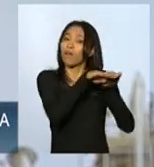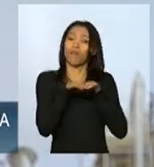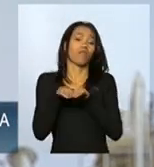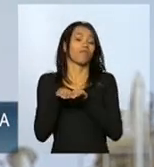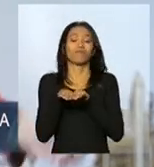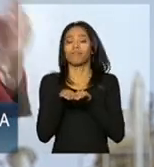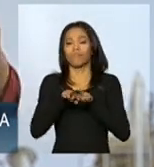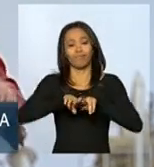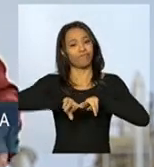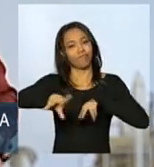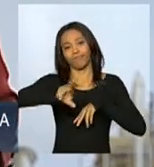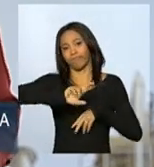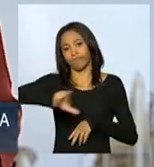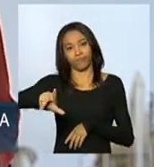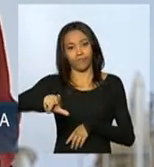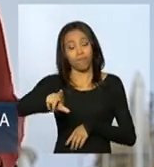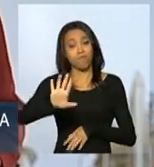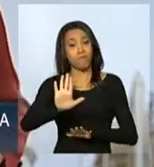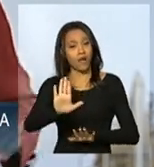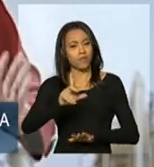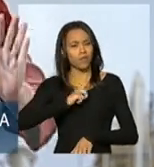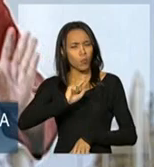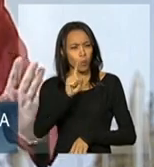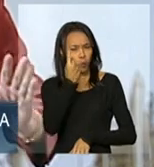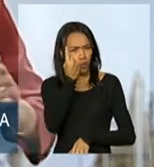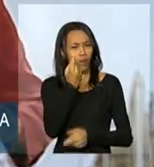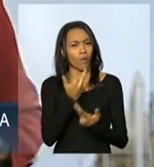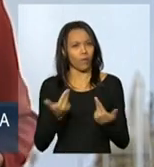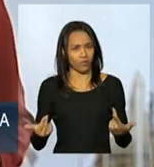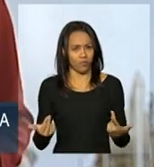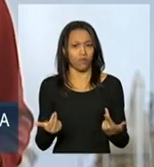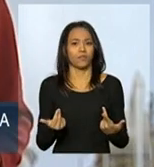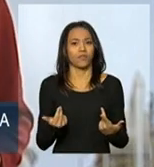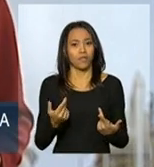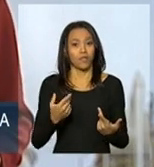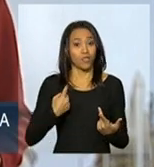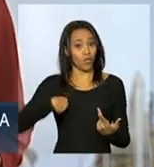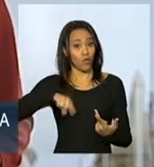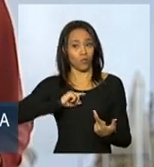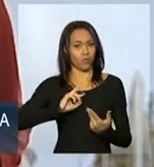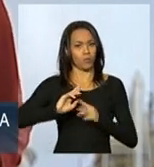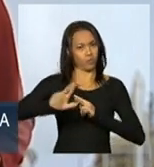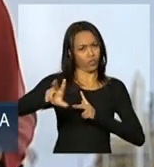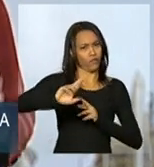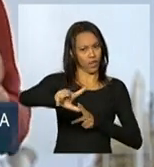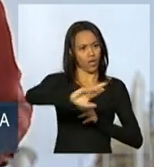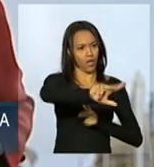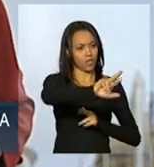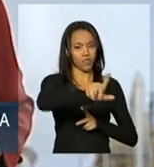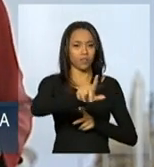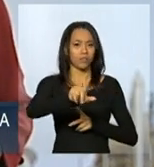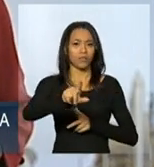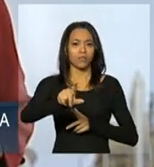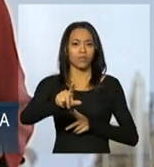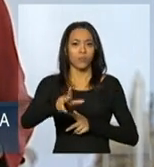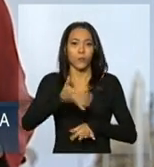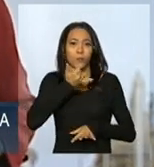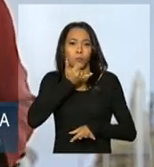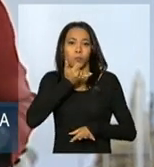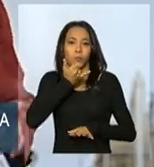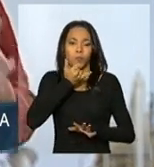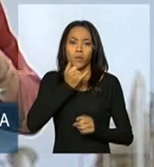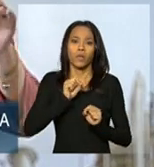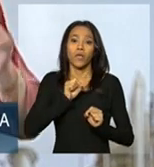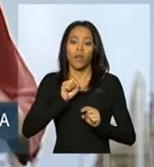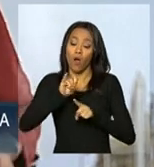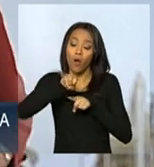outro. Mas tem uma coisa, que o fato da gente não ser igual não justifica.